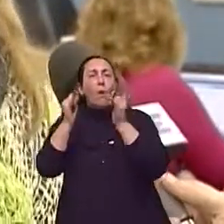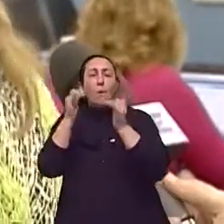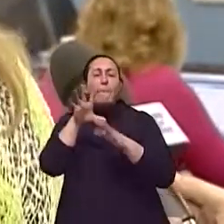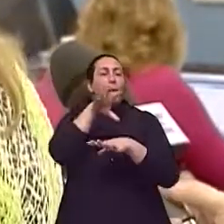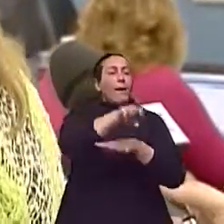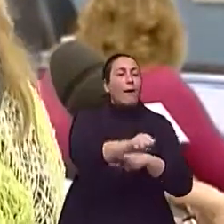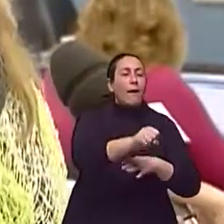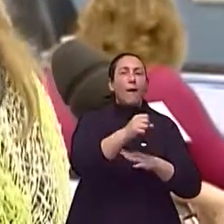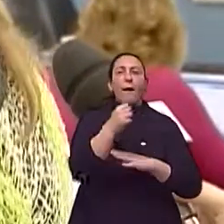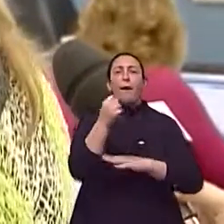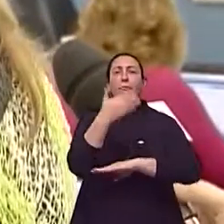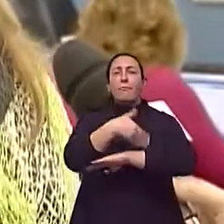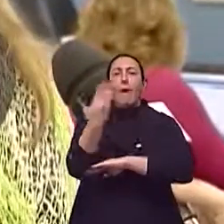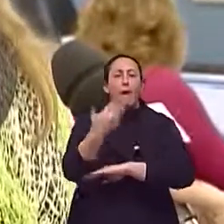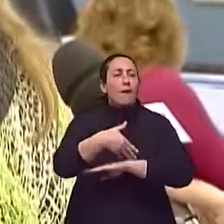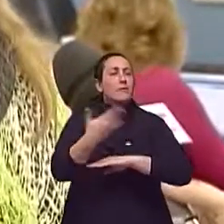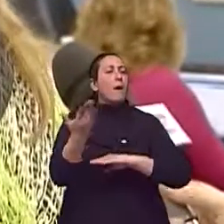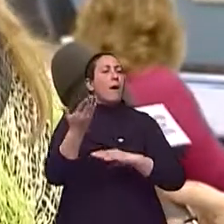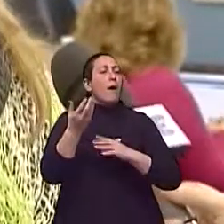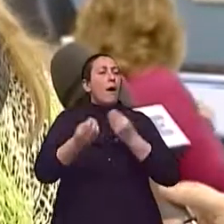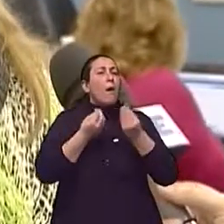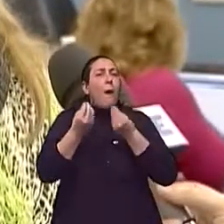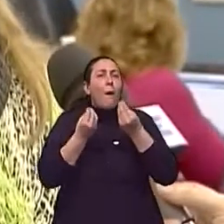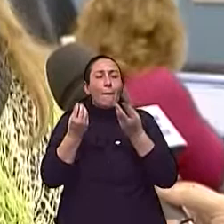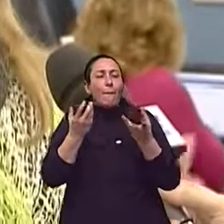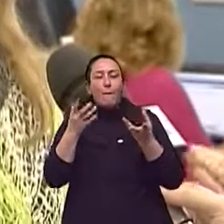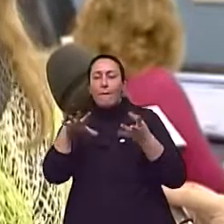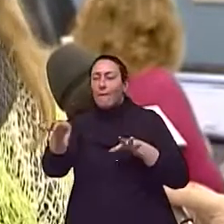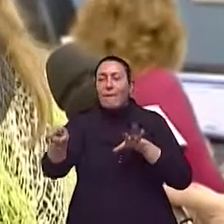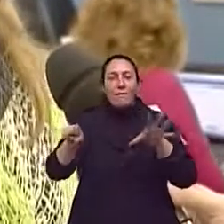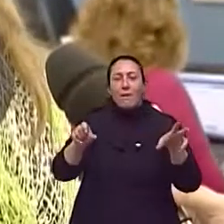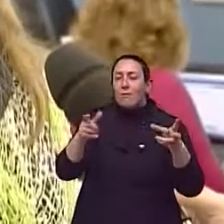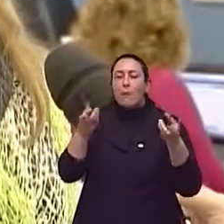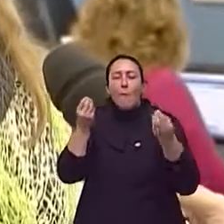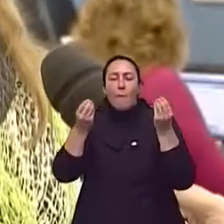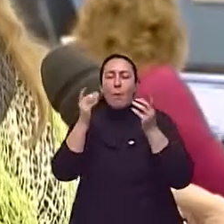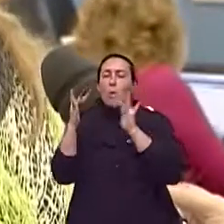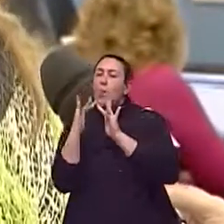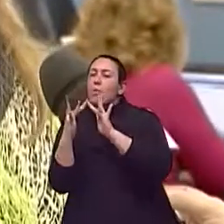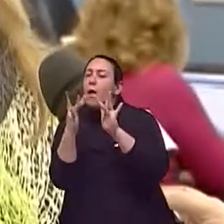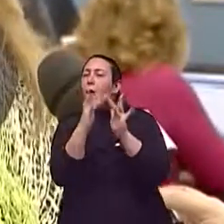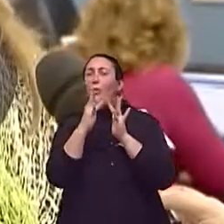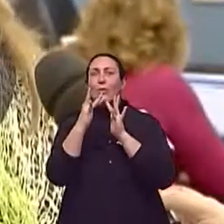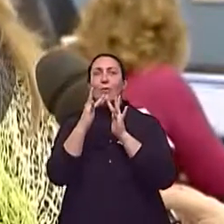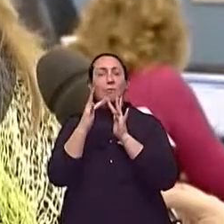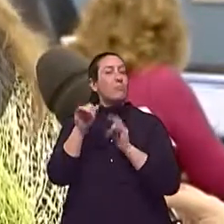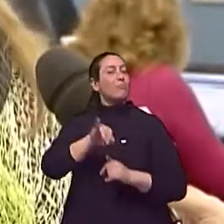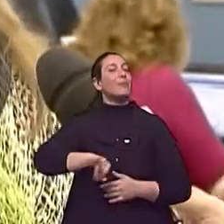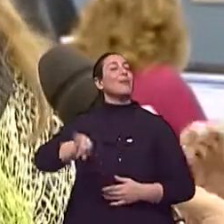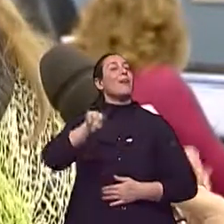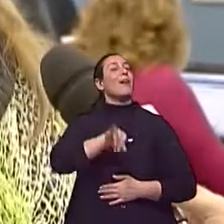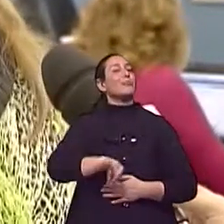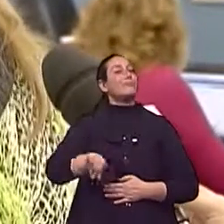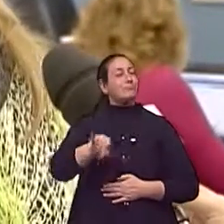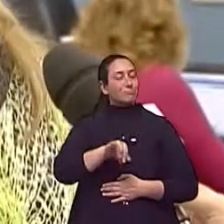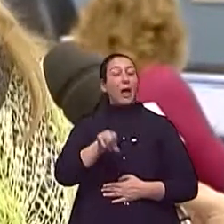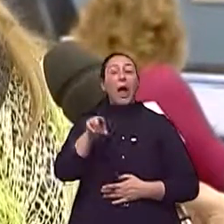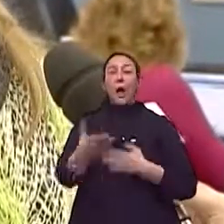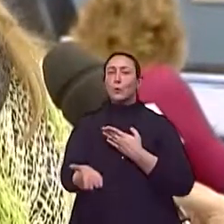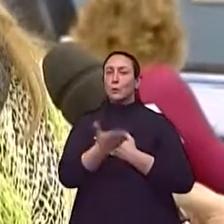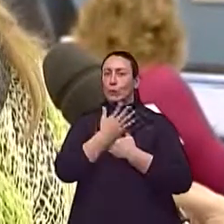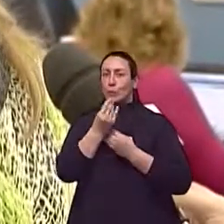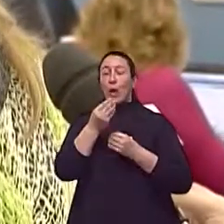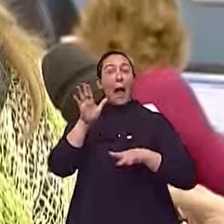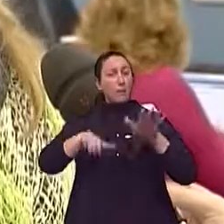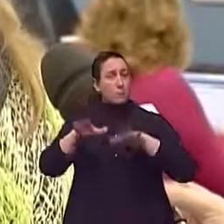o táxi não saber para qual direção que vão e se comunicar com outras pessoas na rede social isso aí ajuda muito até a própria televisão